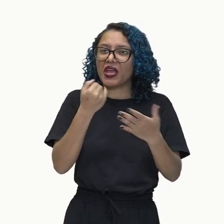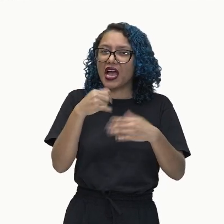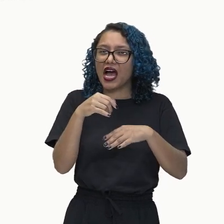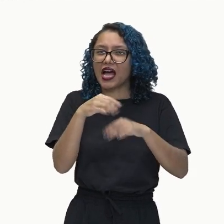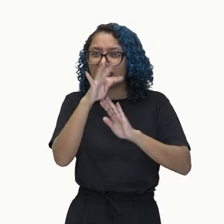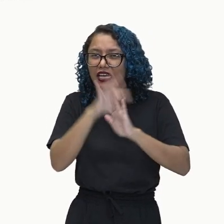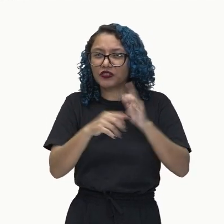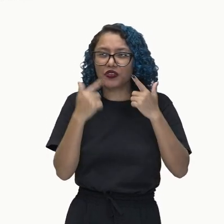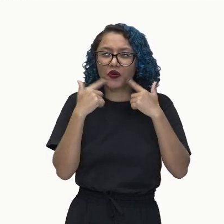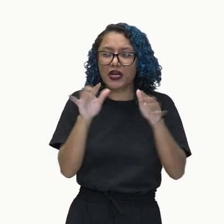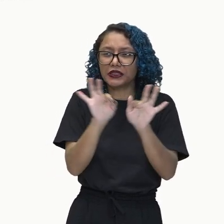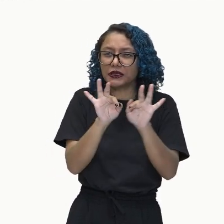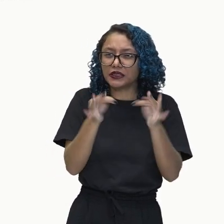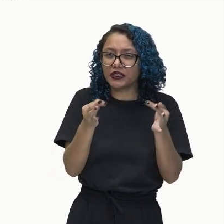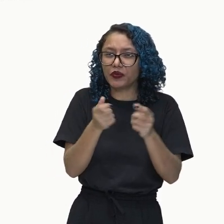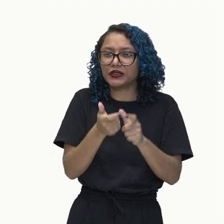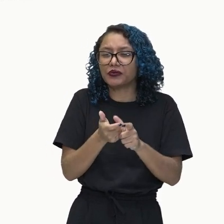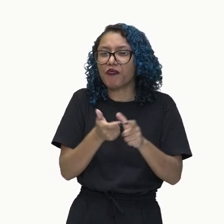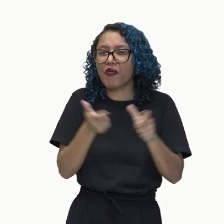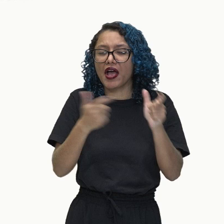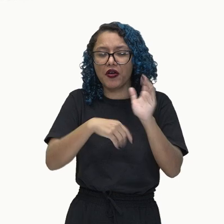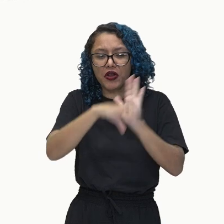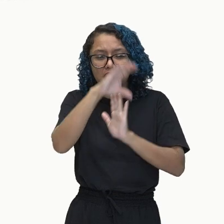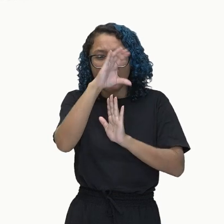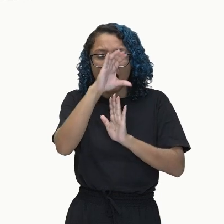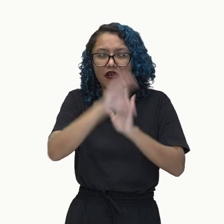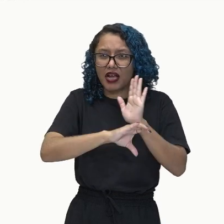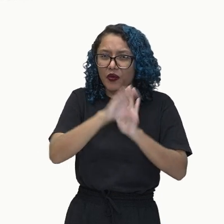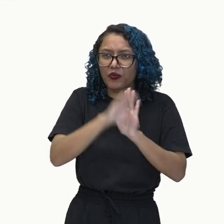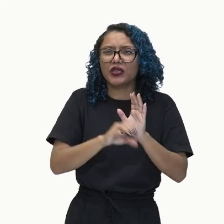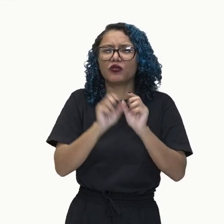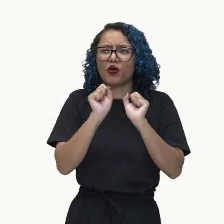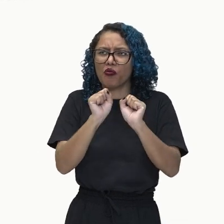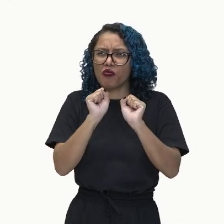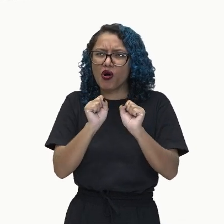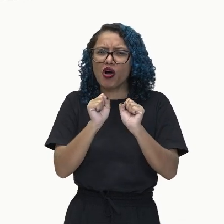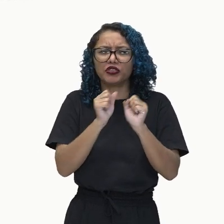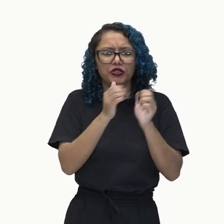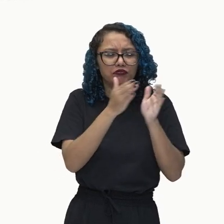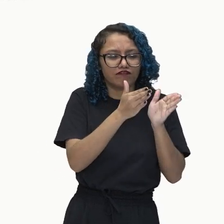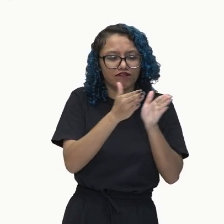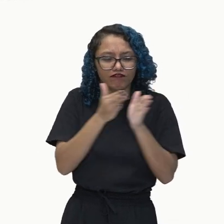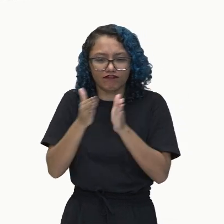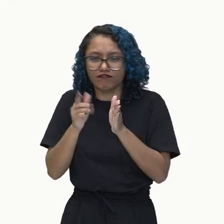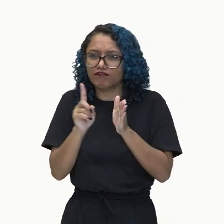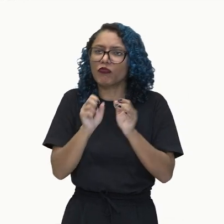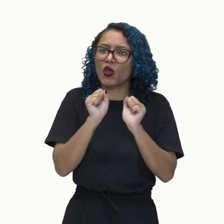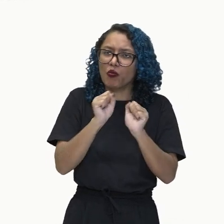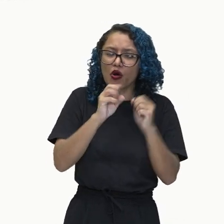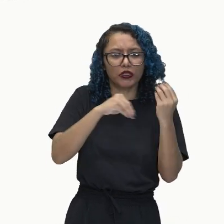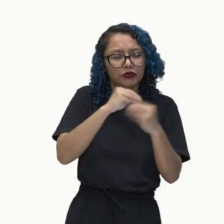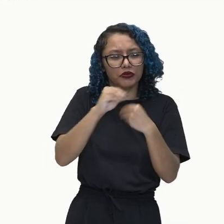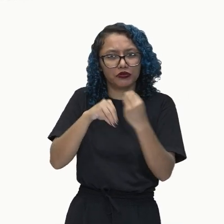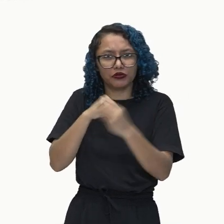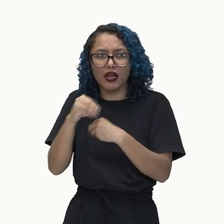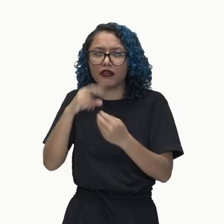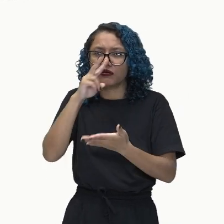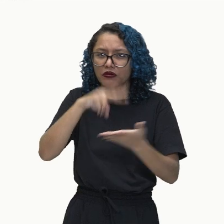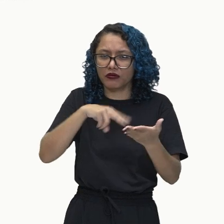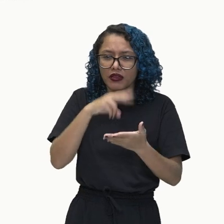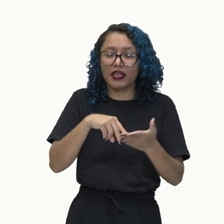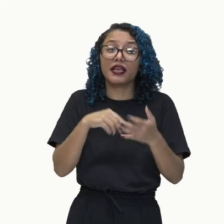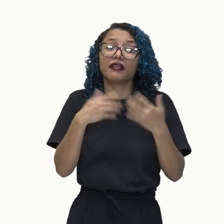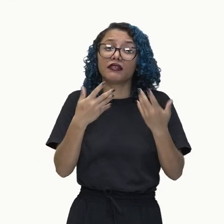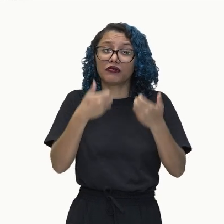parte dos capítulos podem ser lidos fora da sua sequência. Eu não estou falando só sobre o conteúdo de Vidas Secas, né? Estou falando também um